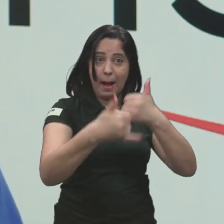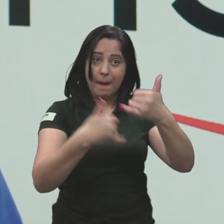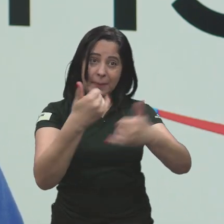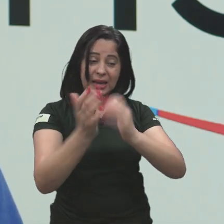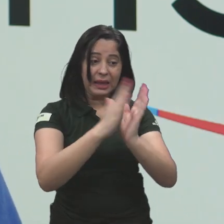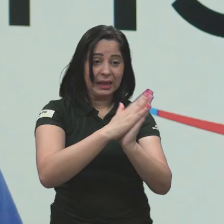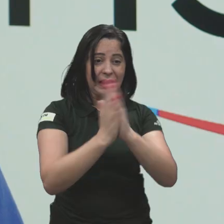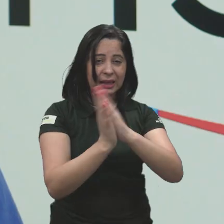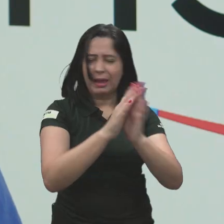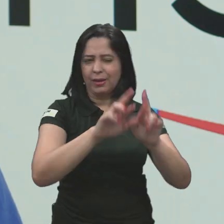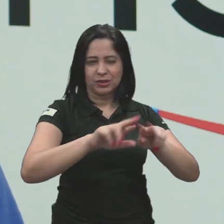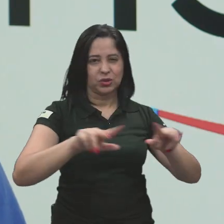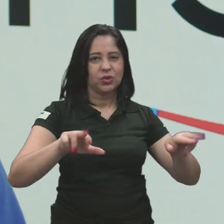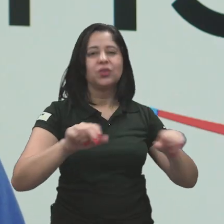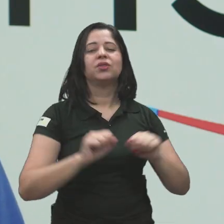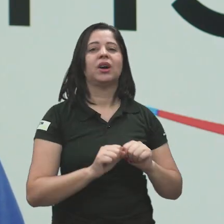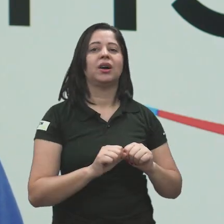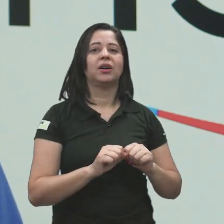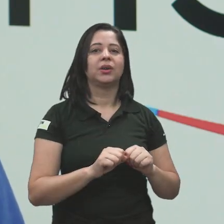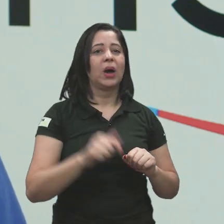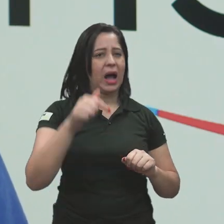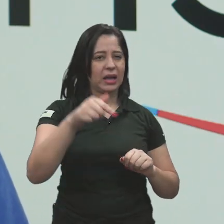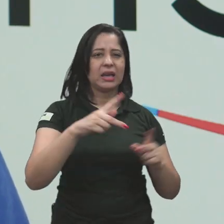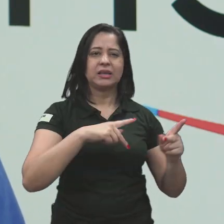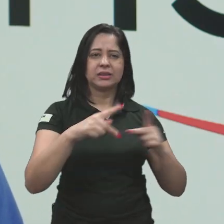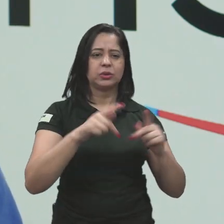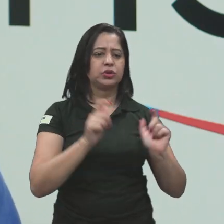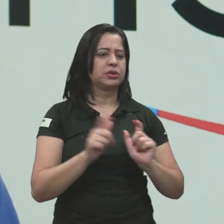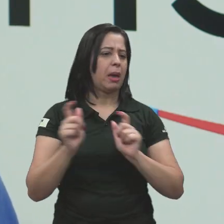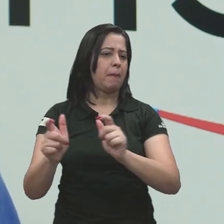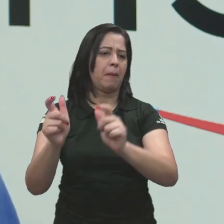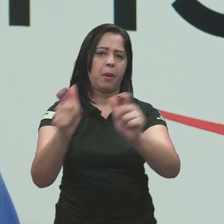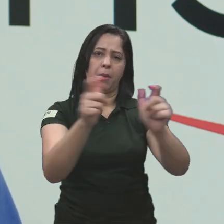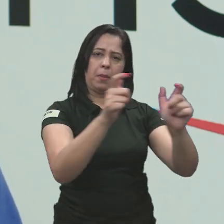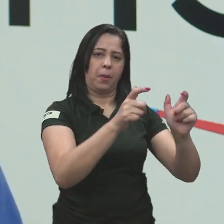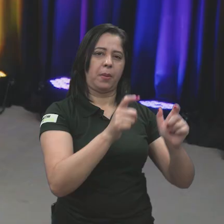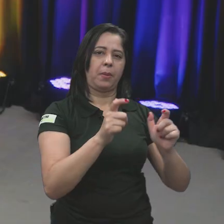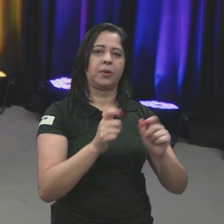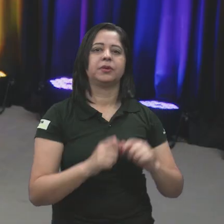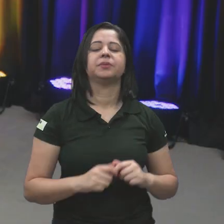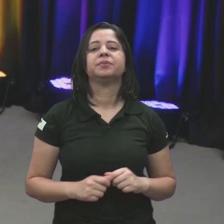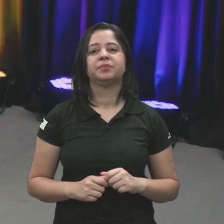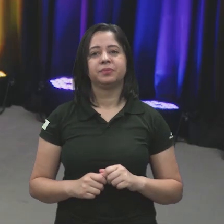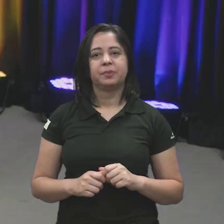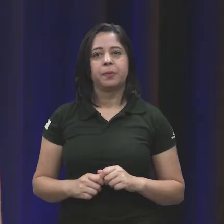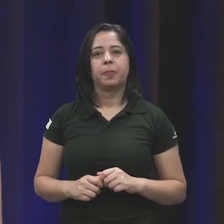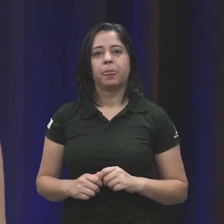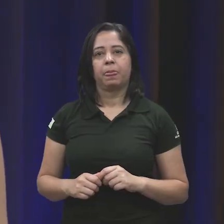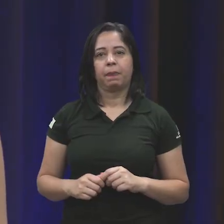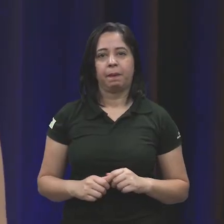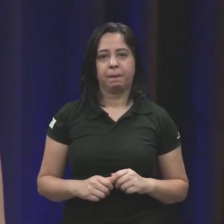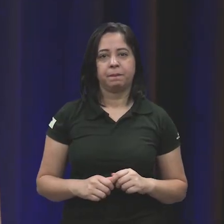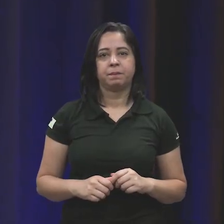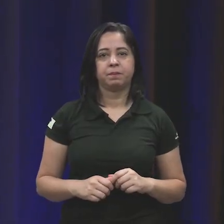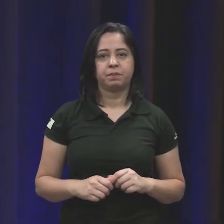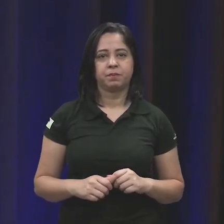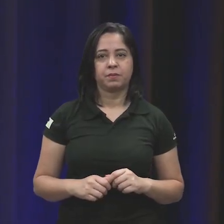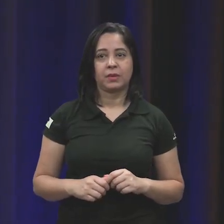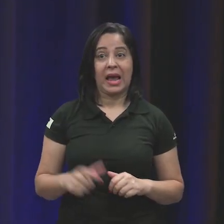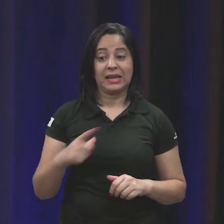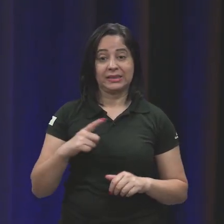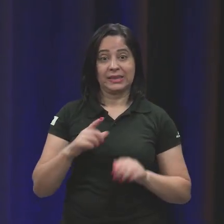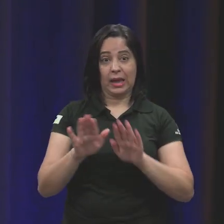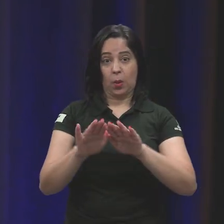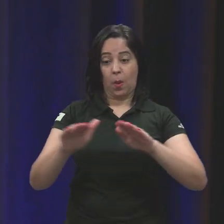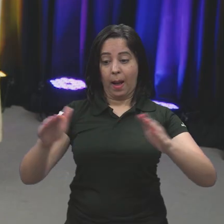vários espaços na região a gente monitorava a construção de brinquedos. Muito bem. Nós estamos aqui com uma mesa recheada de